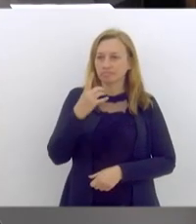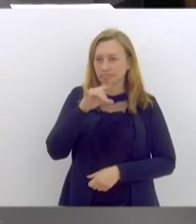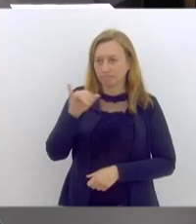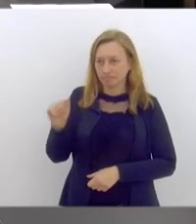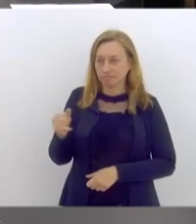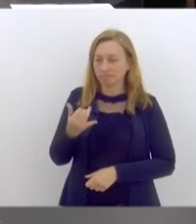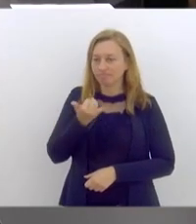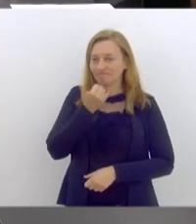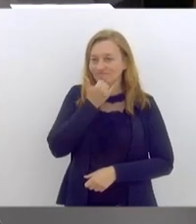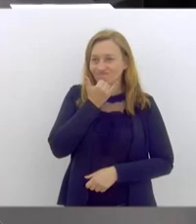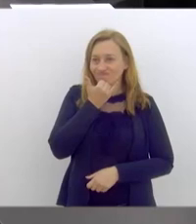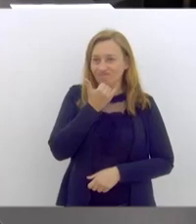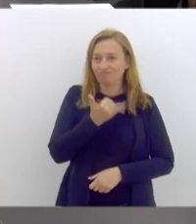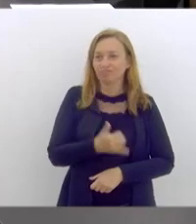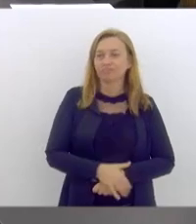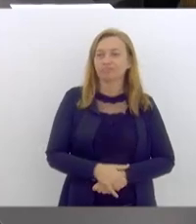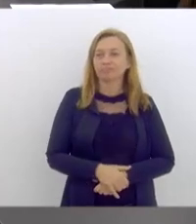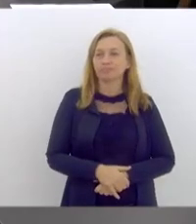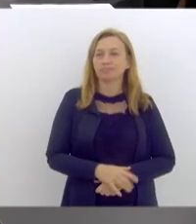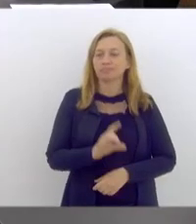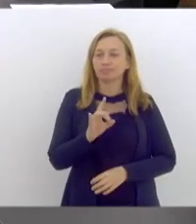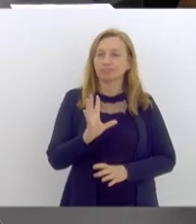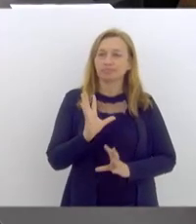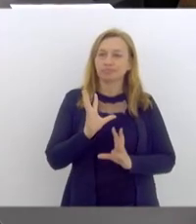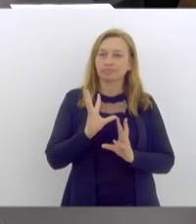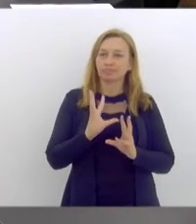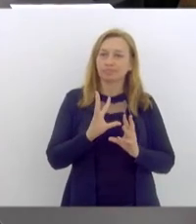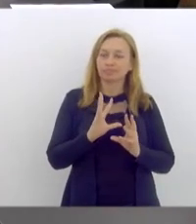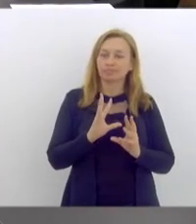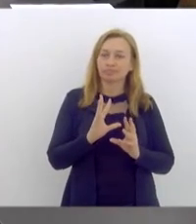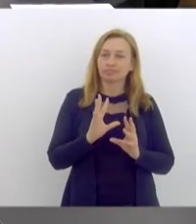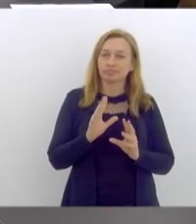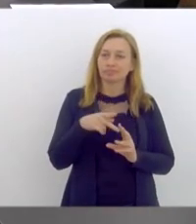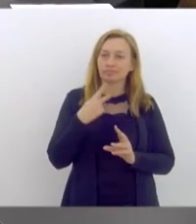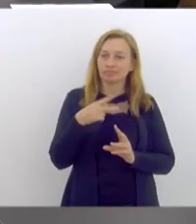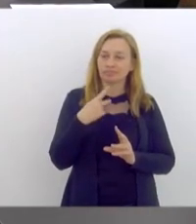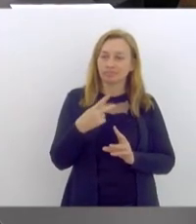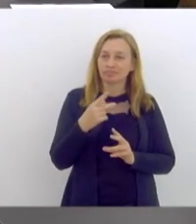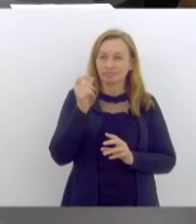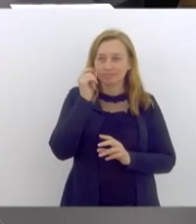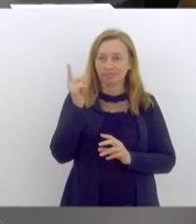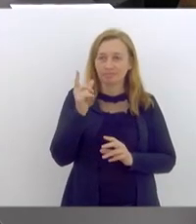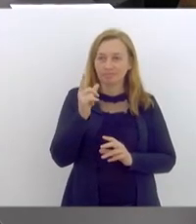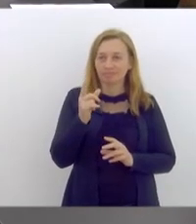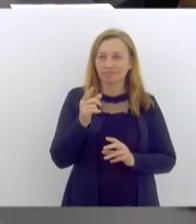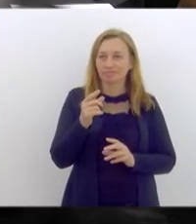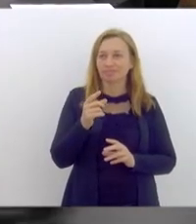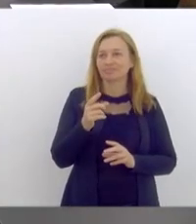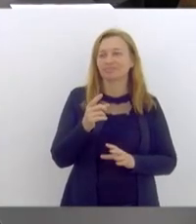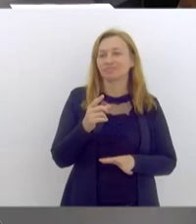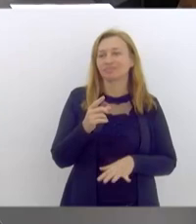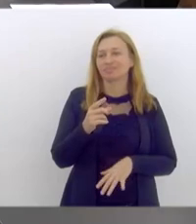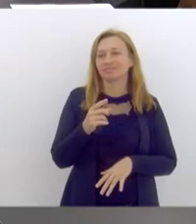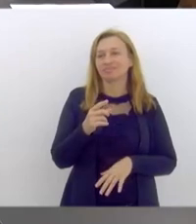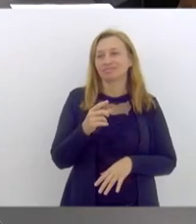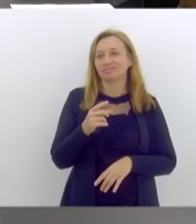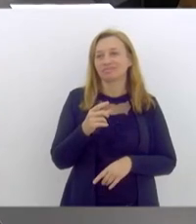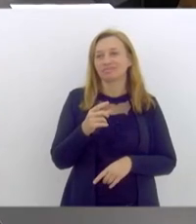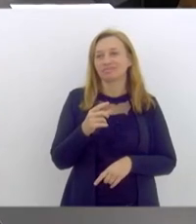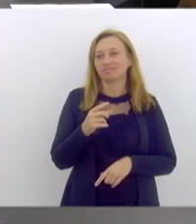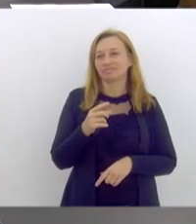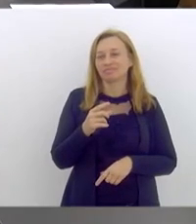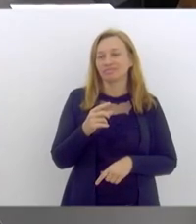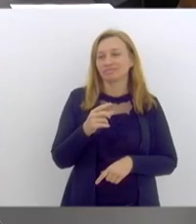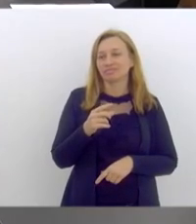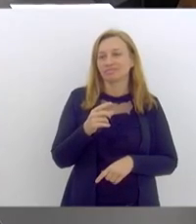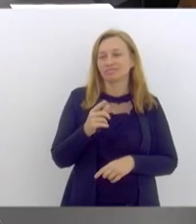Desculpa é só complementando Acordou cedo já Boa tarde pois é eu sou do